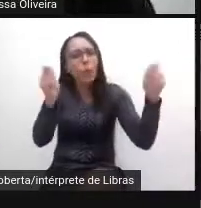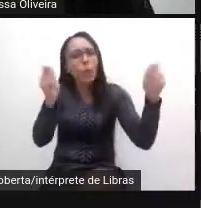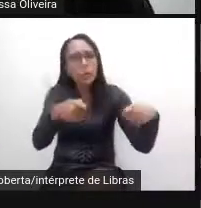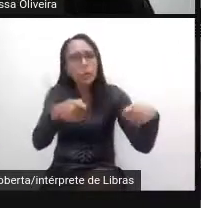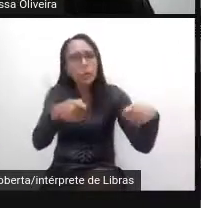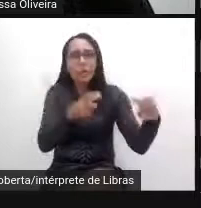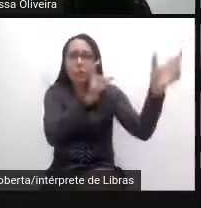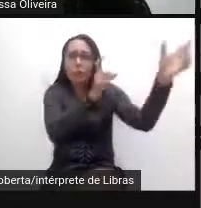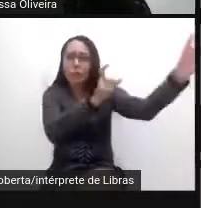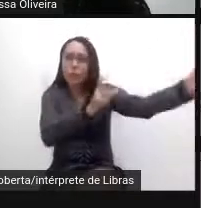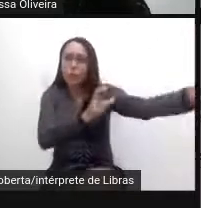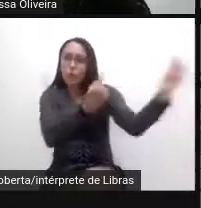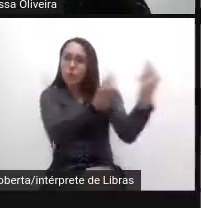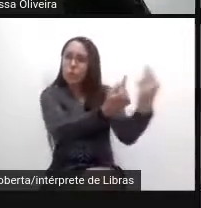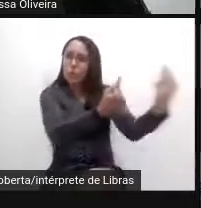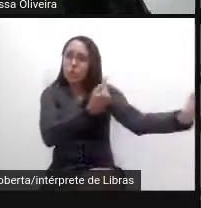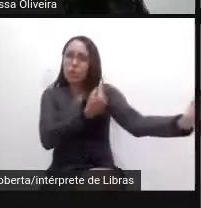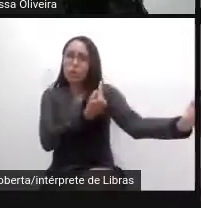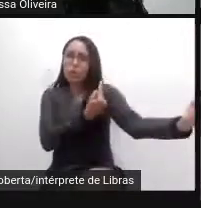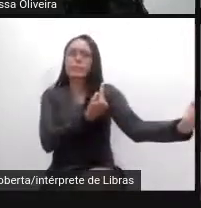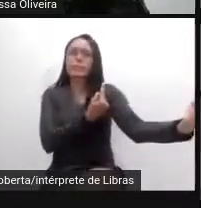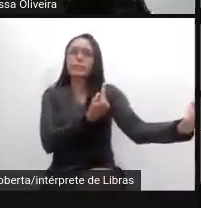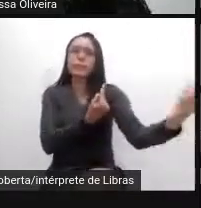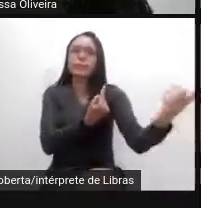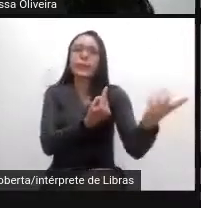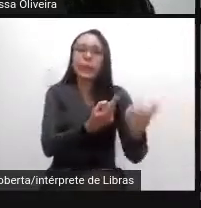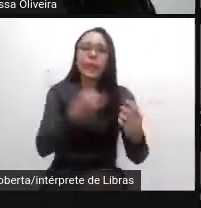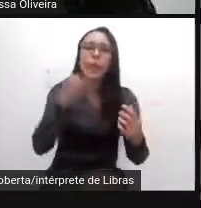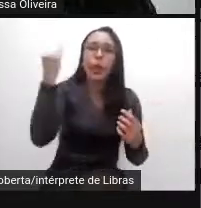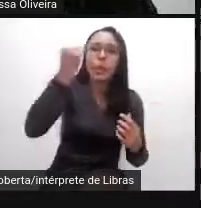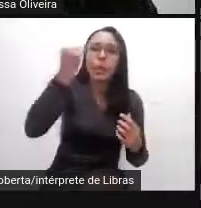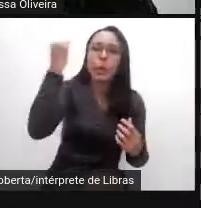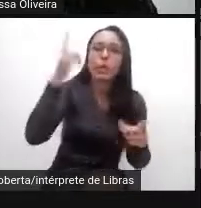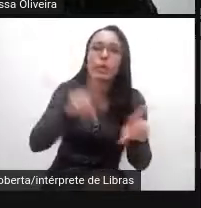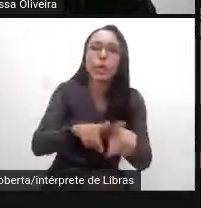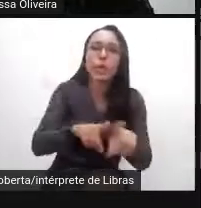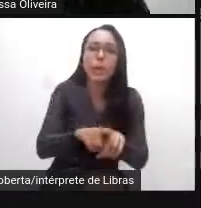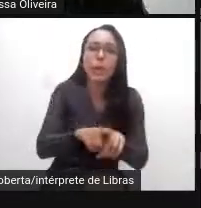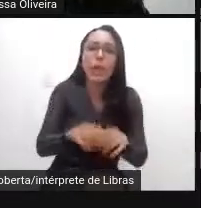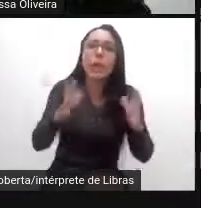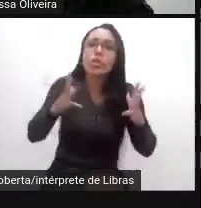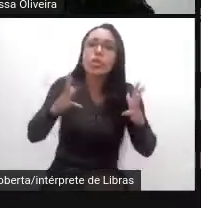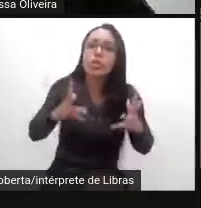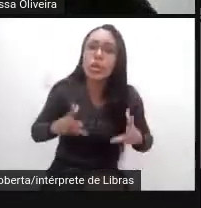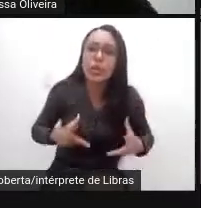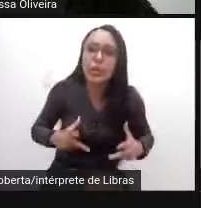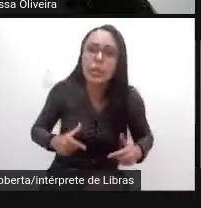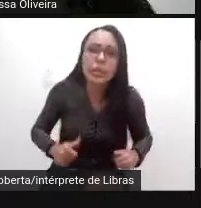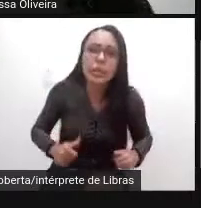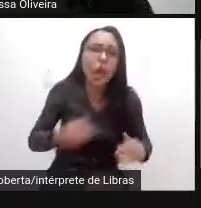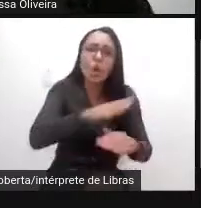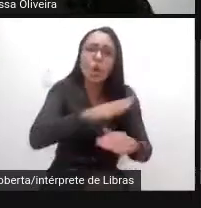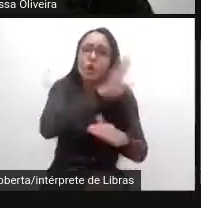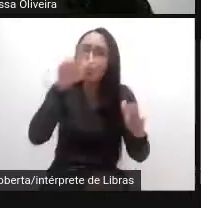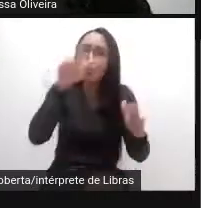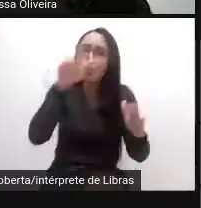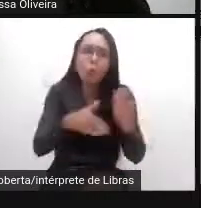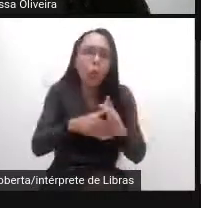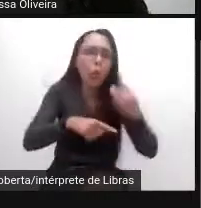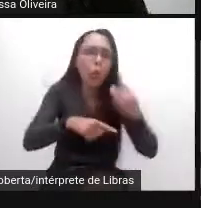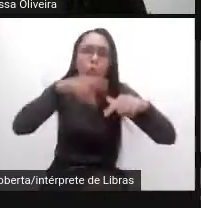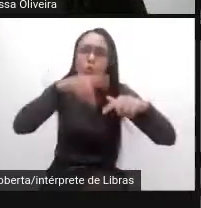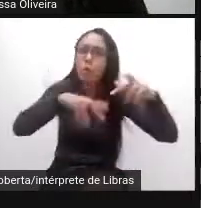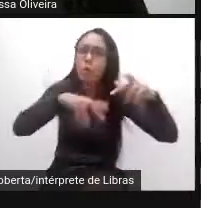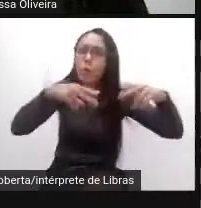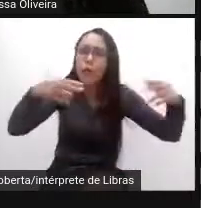contaminar. Outra dica importante é que eu tenho que higienizar bem todos os meus objetos. Tudo que eu entro